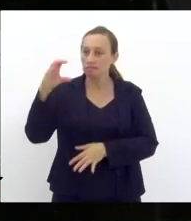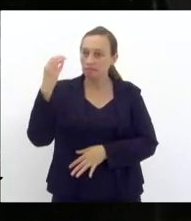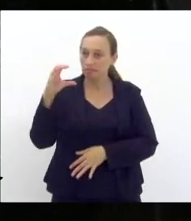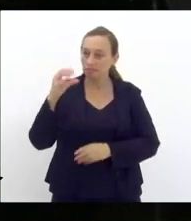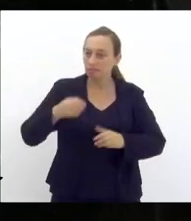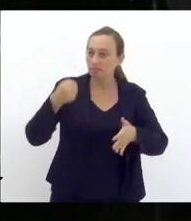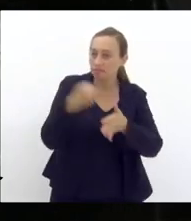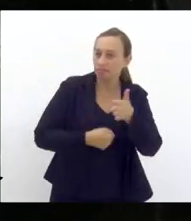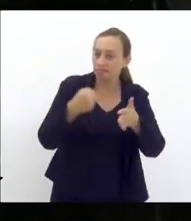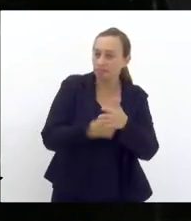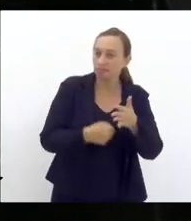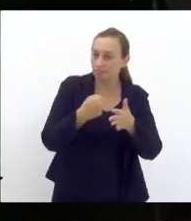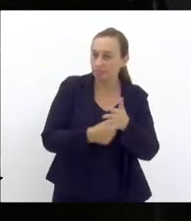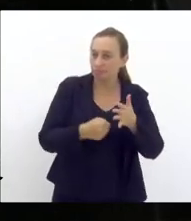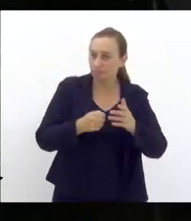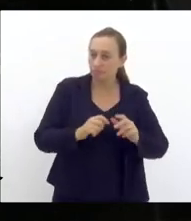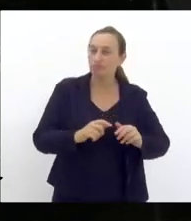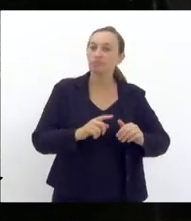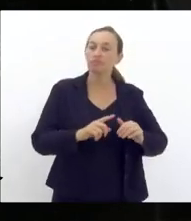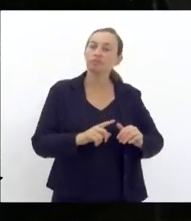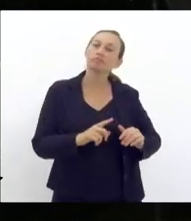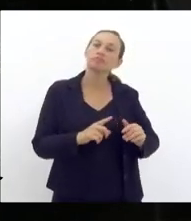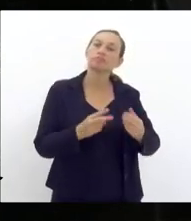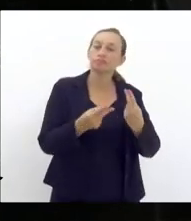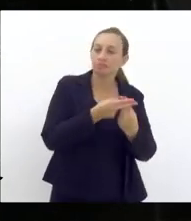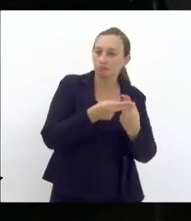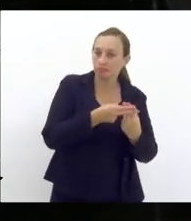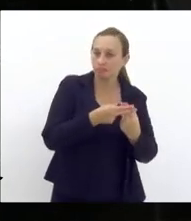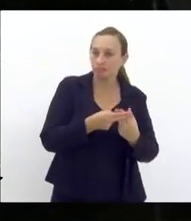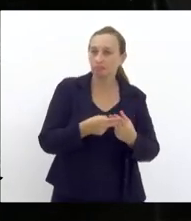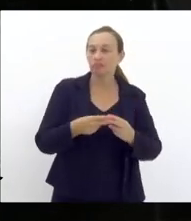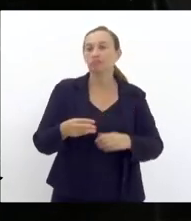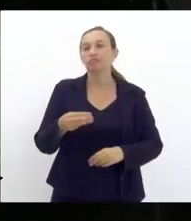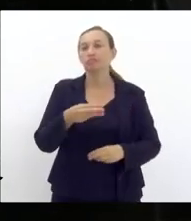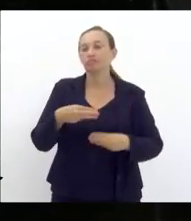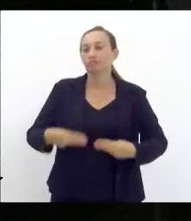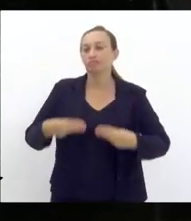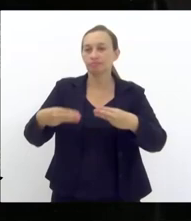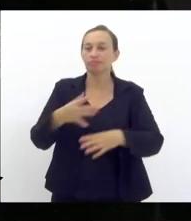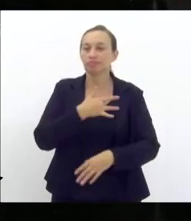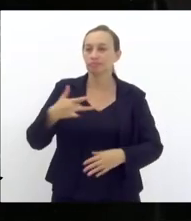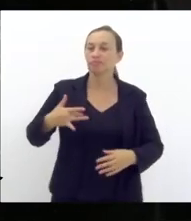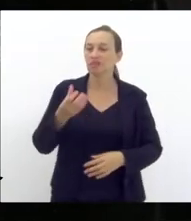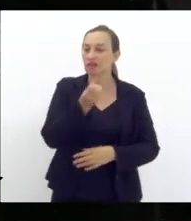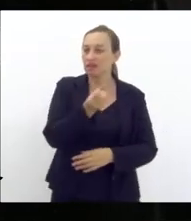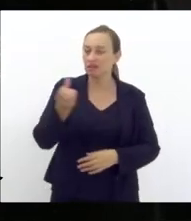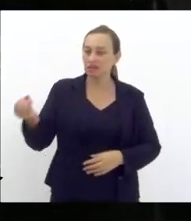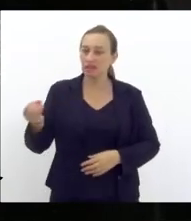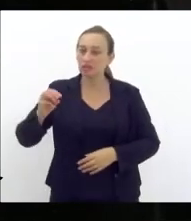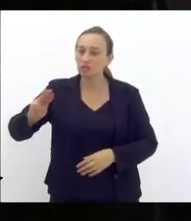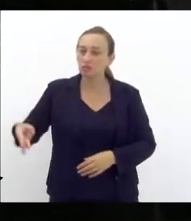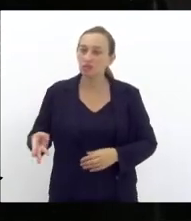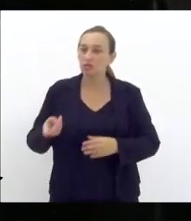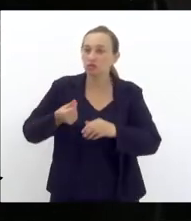em prol do SUS à frente desse ministério da saúde e serão destinado em torno de 600 milhões de investimentos para os estados